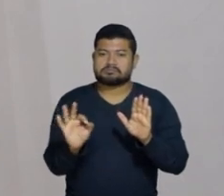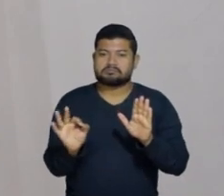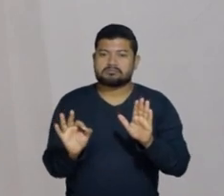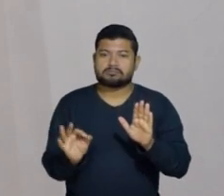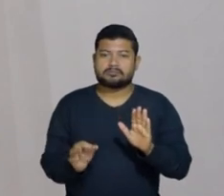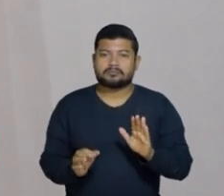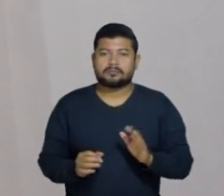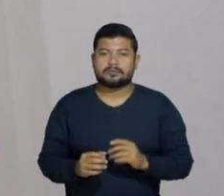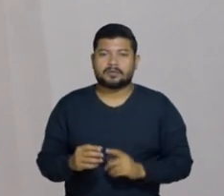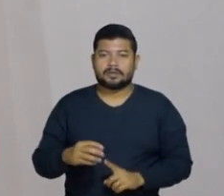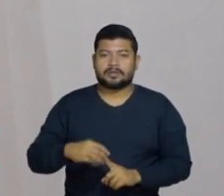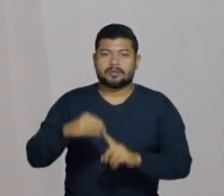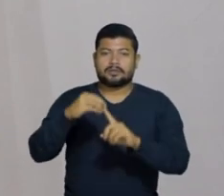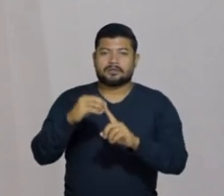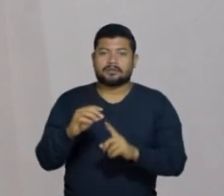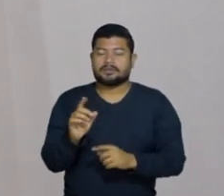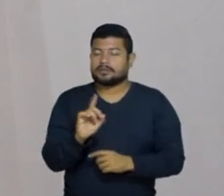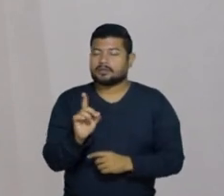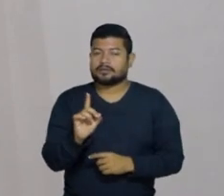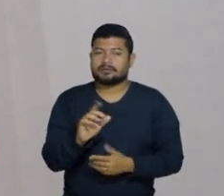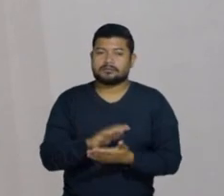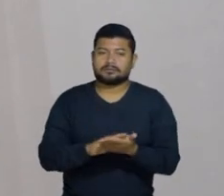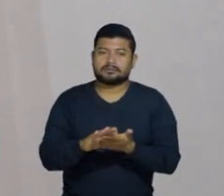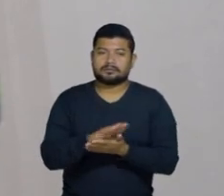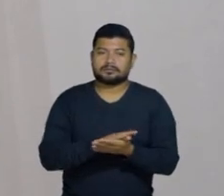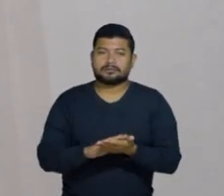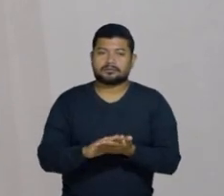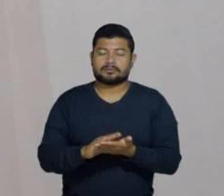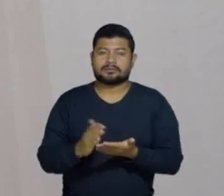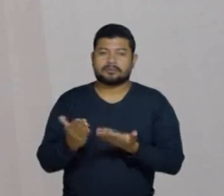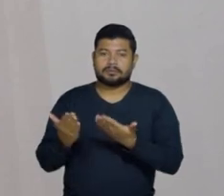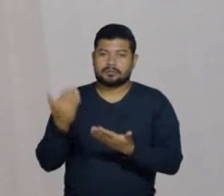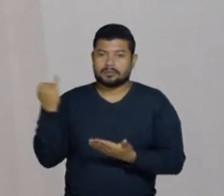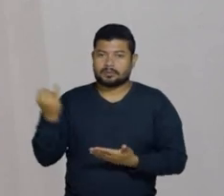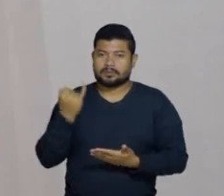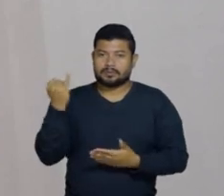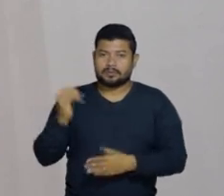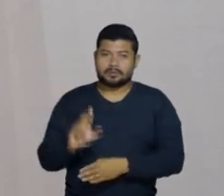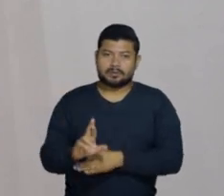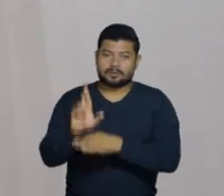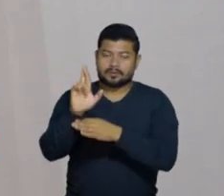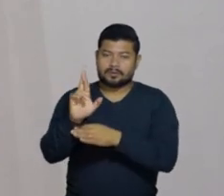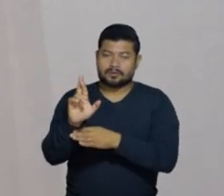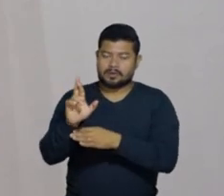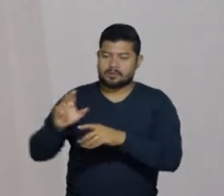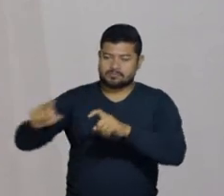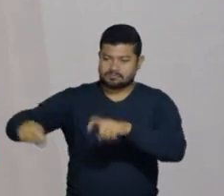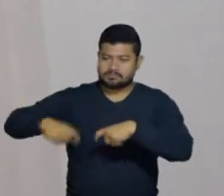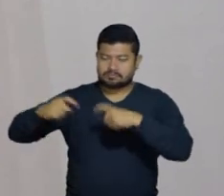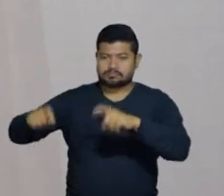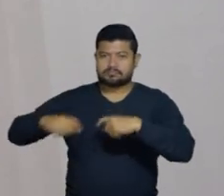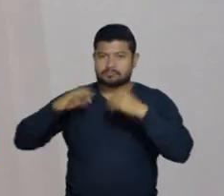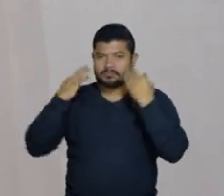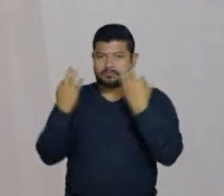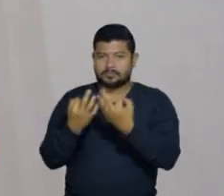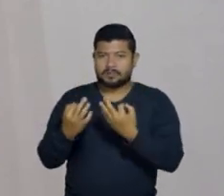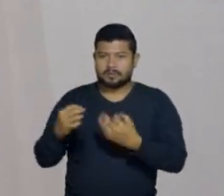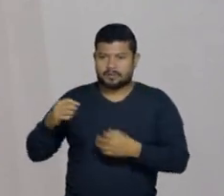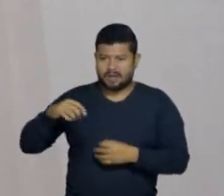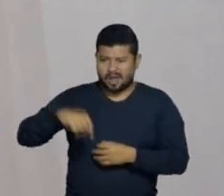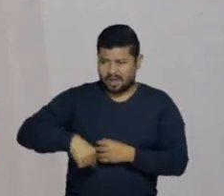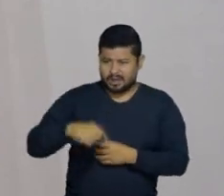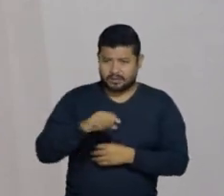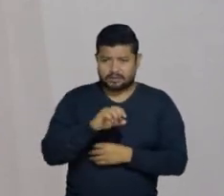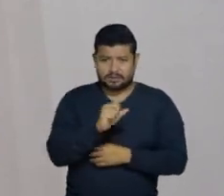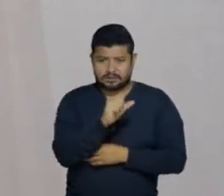como destaque. E pela importância que representa a agricultura familiar, não só em Santa